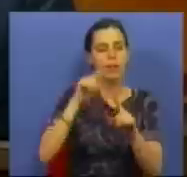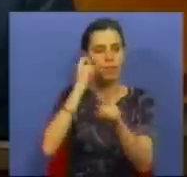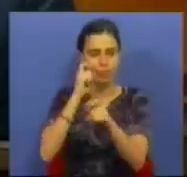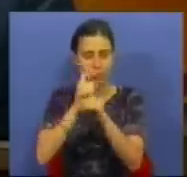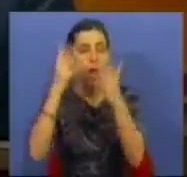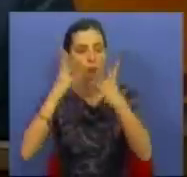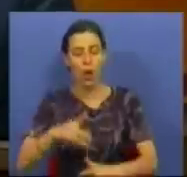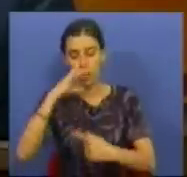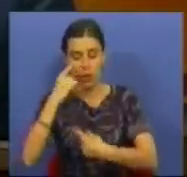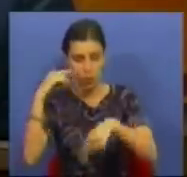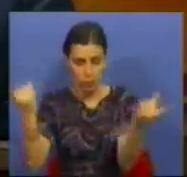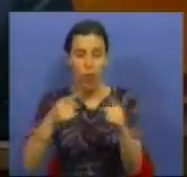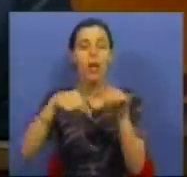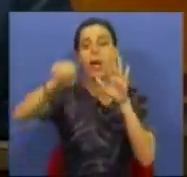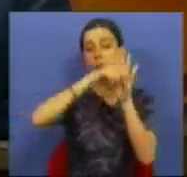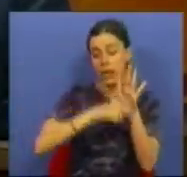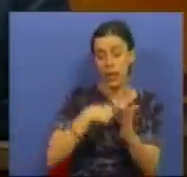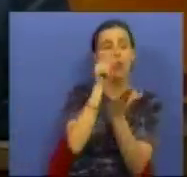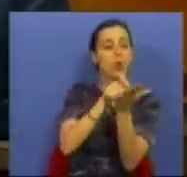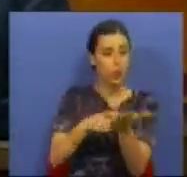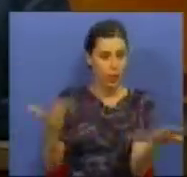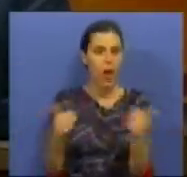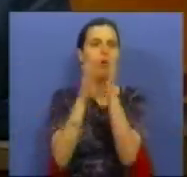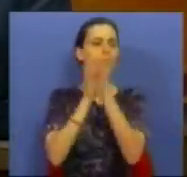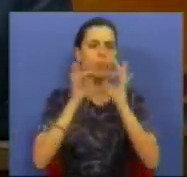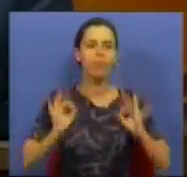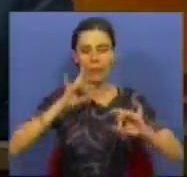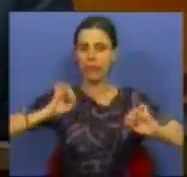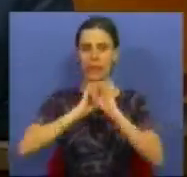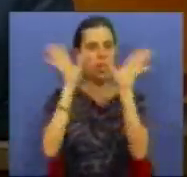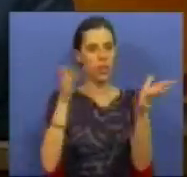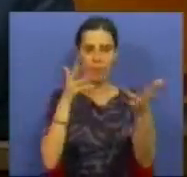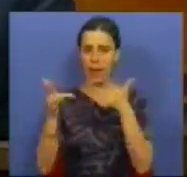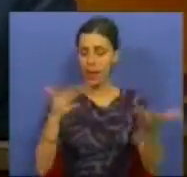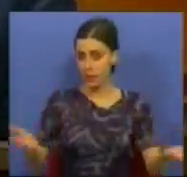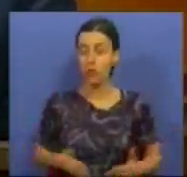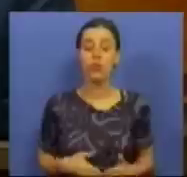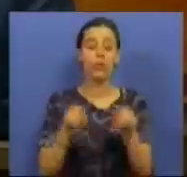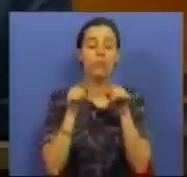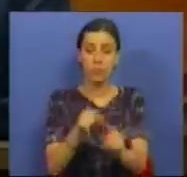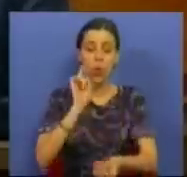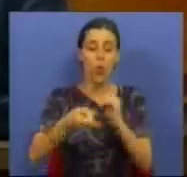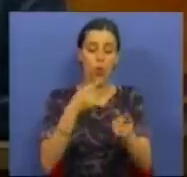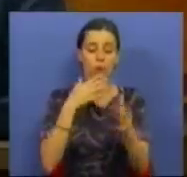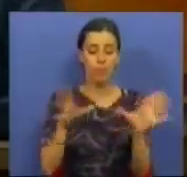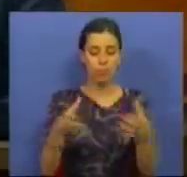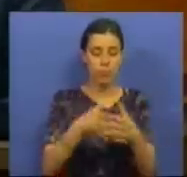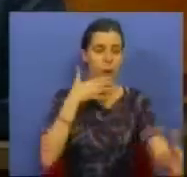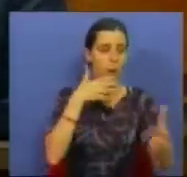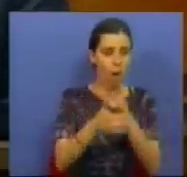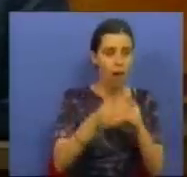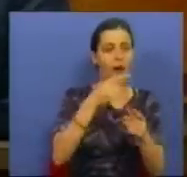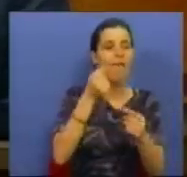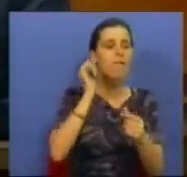das contas públicas e com critérios de notação totalmente transparentes. Entre o gangue de